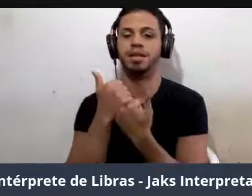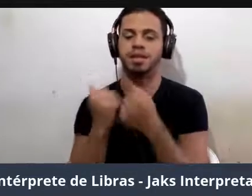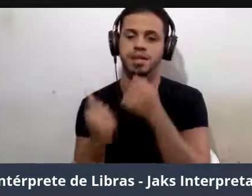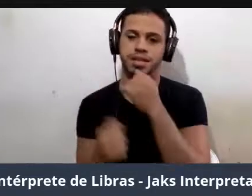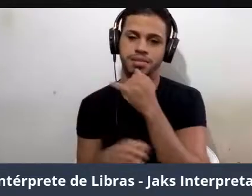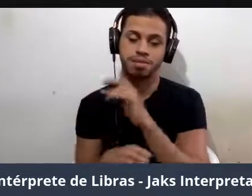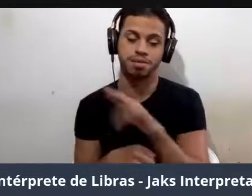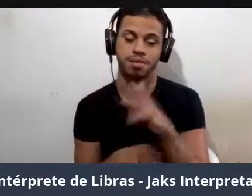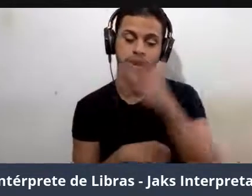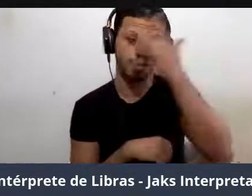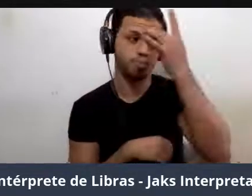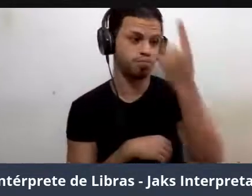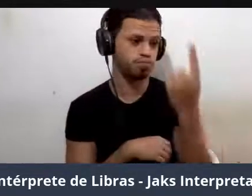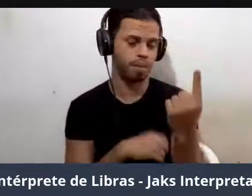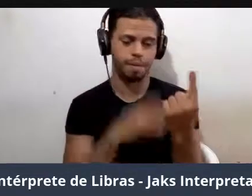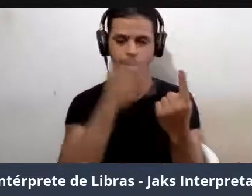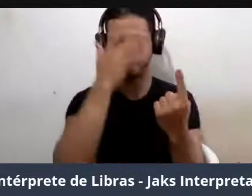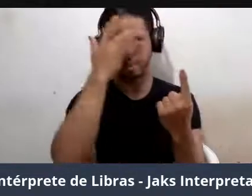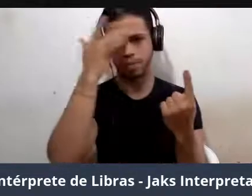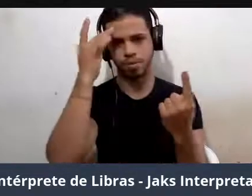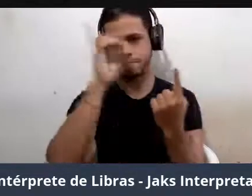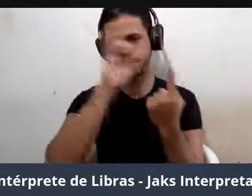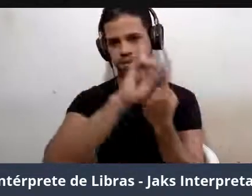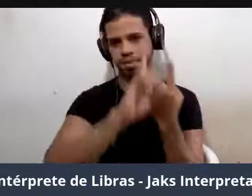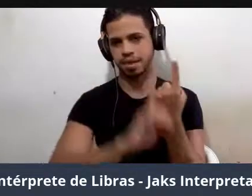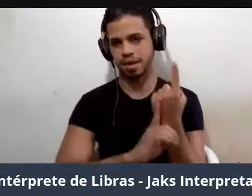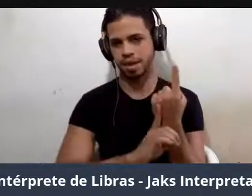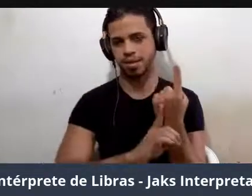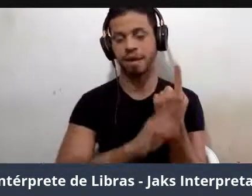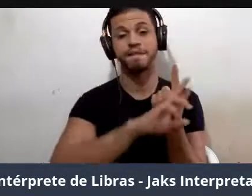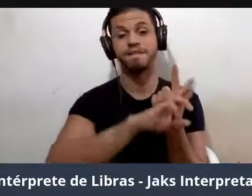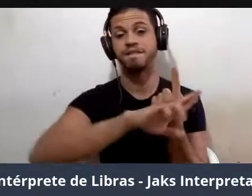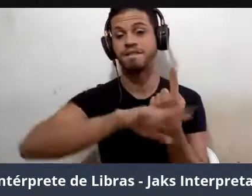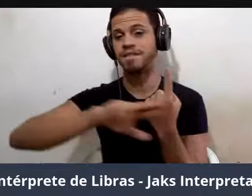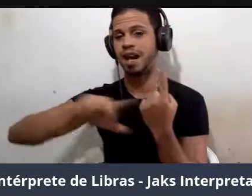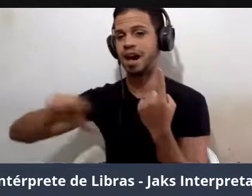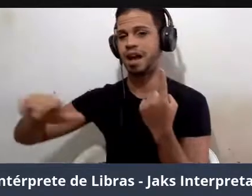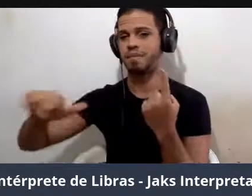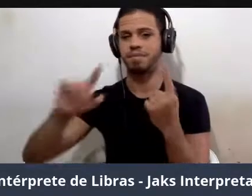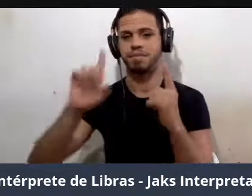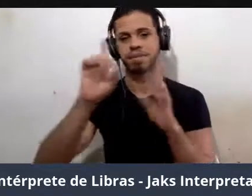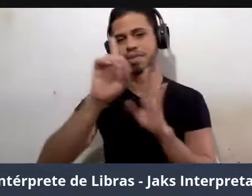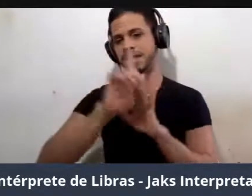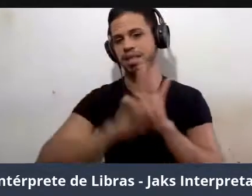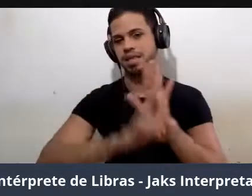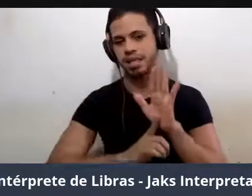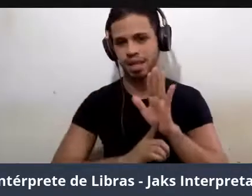lutando por aquele direito, mas são várias pessoas lutando pelo direito.